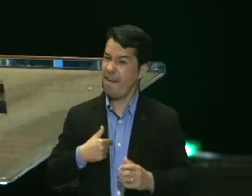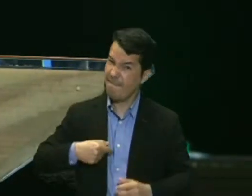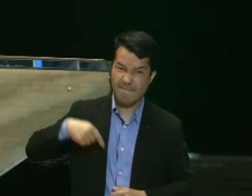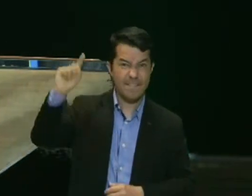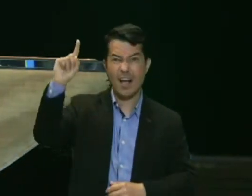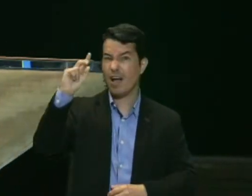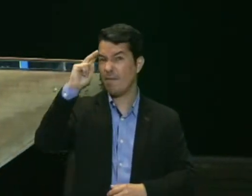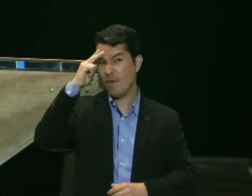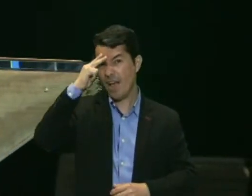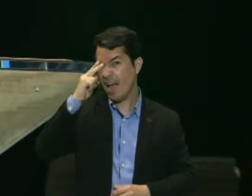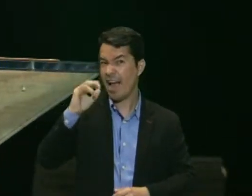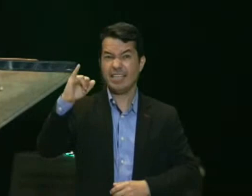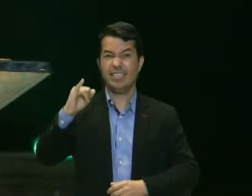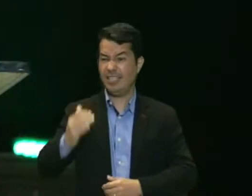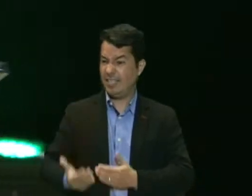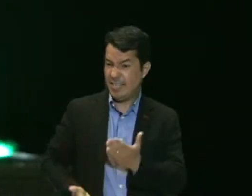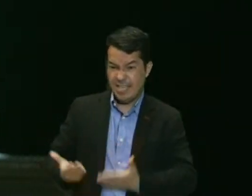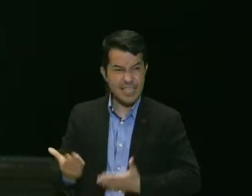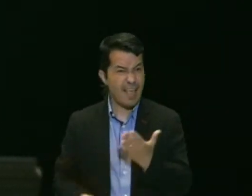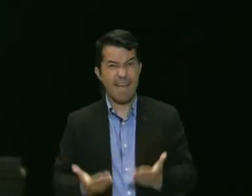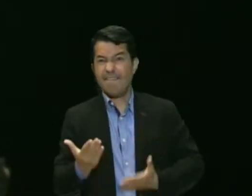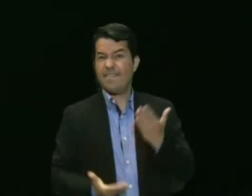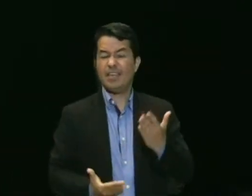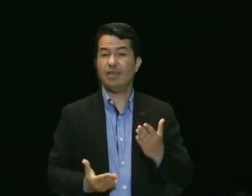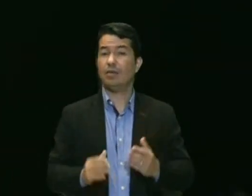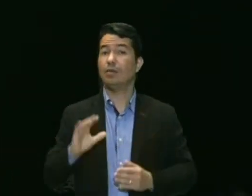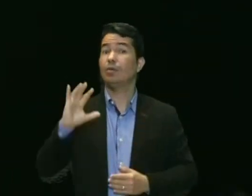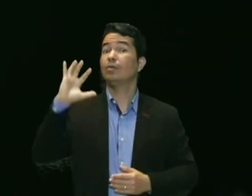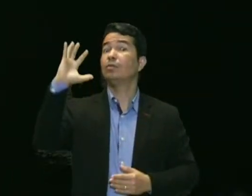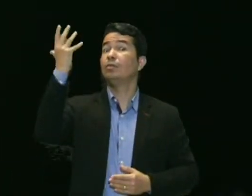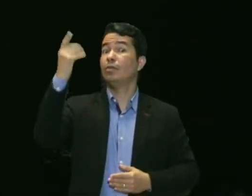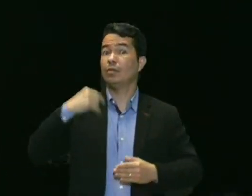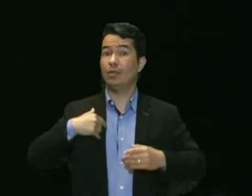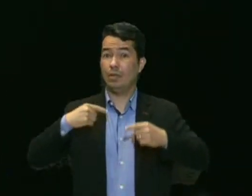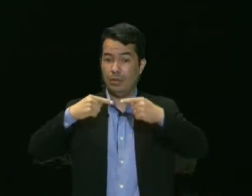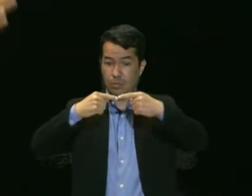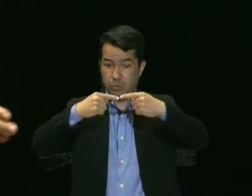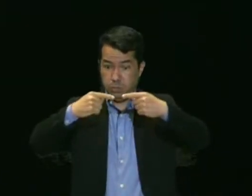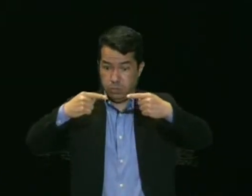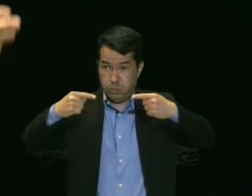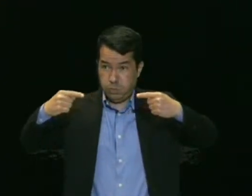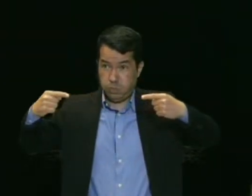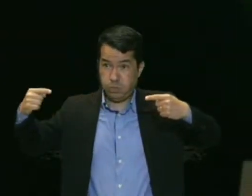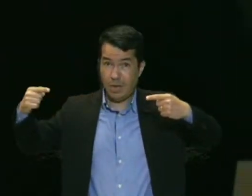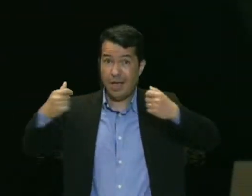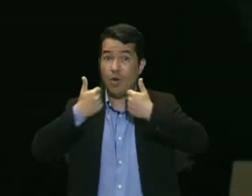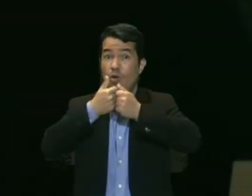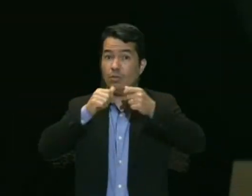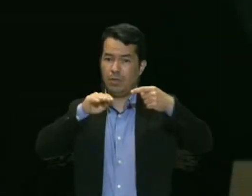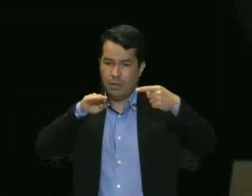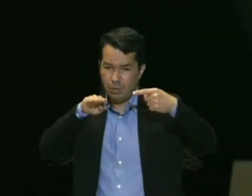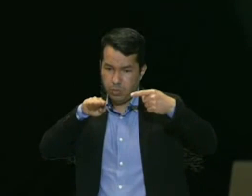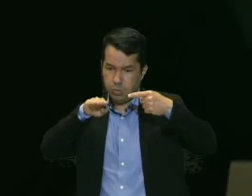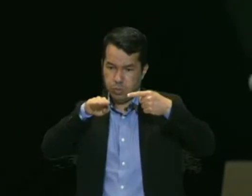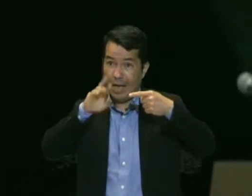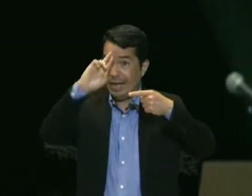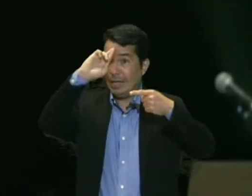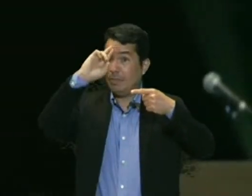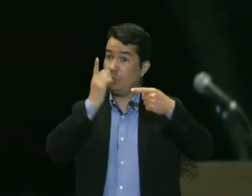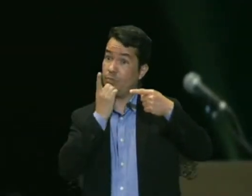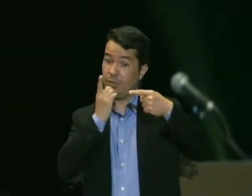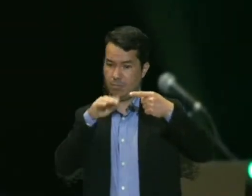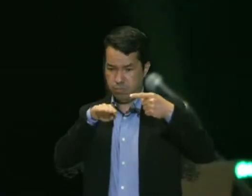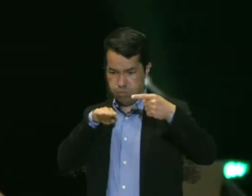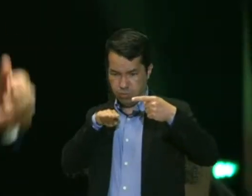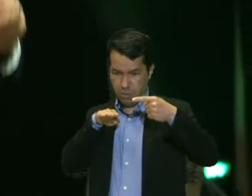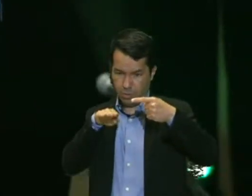cuidar daquele povo. E quando nós atravessamos a fronteira da República Dominicana com Haiti, andamos mais